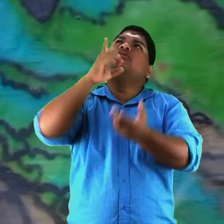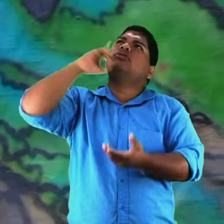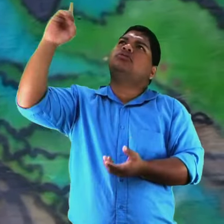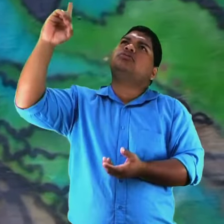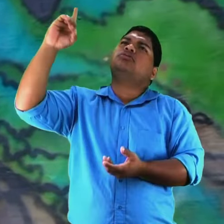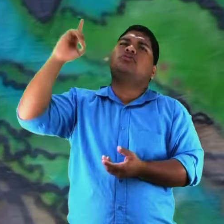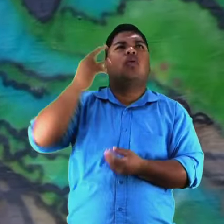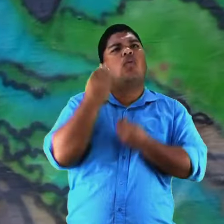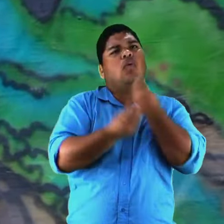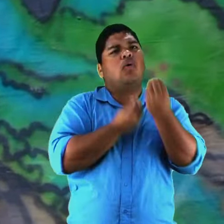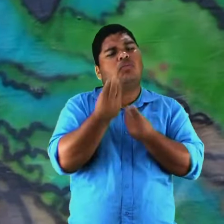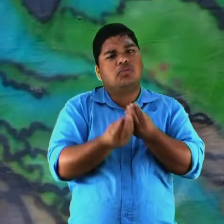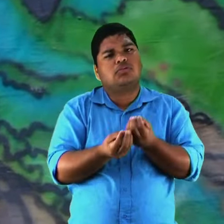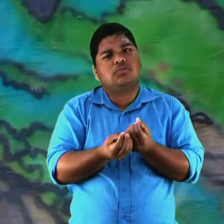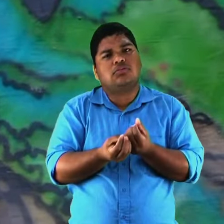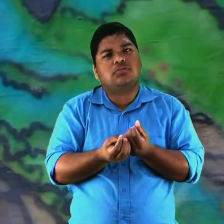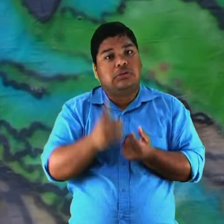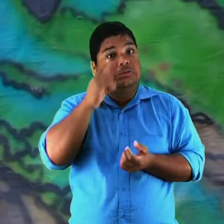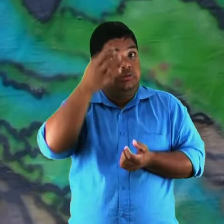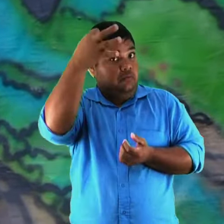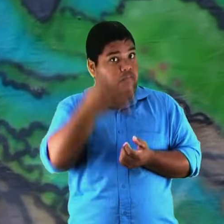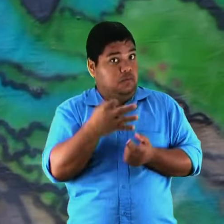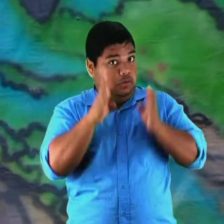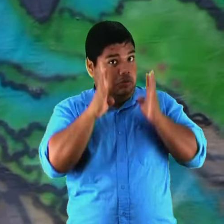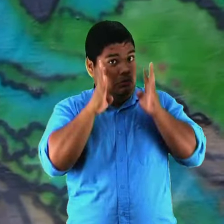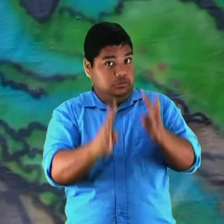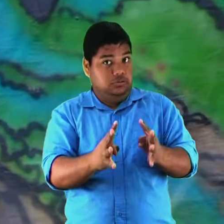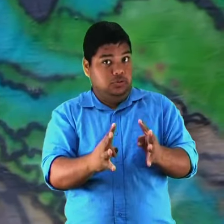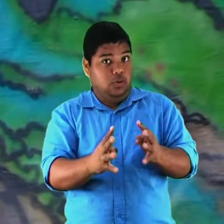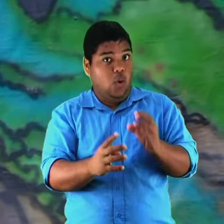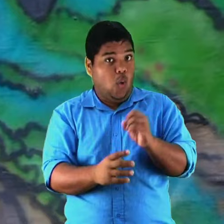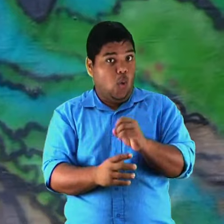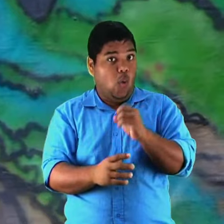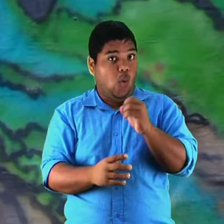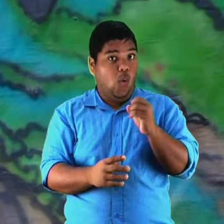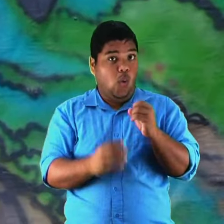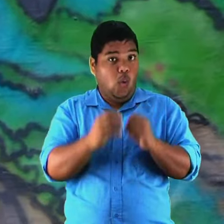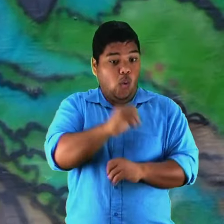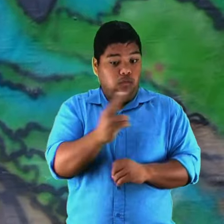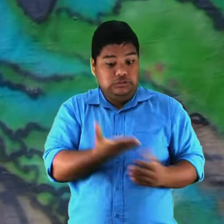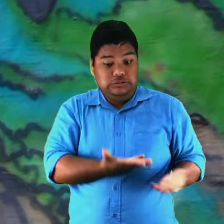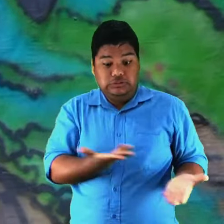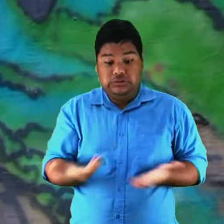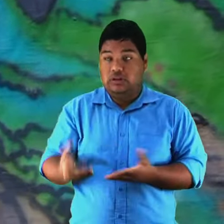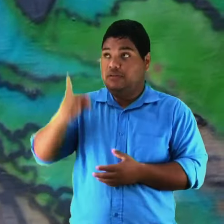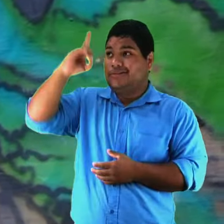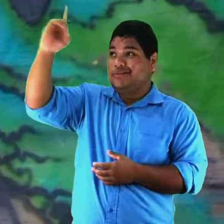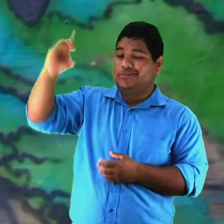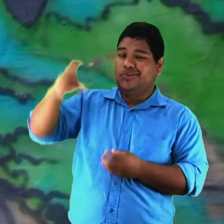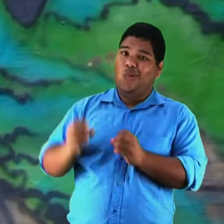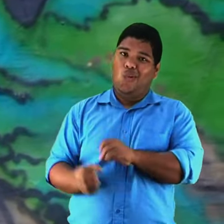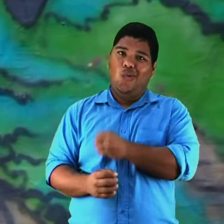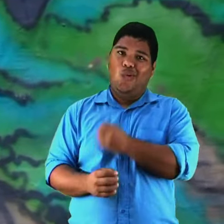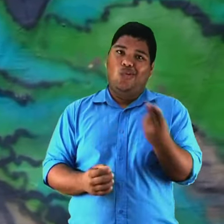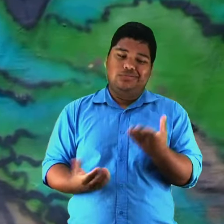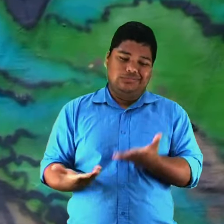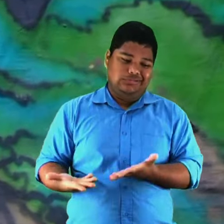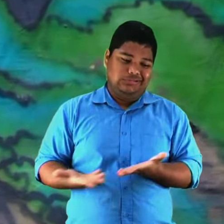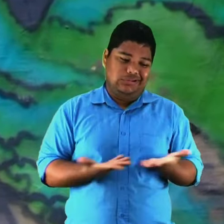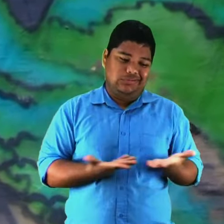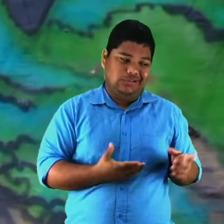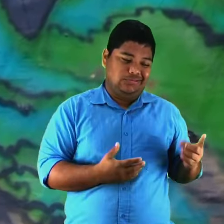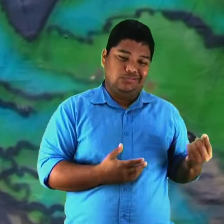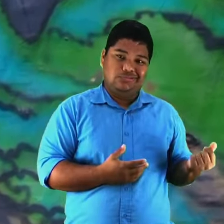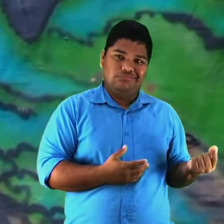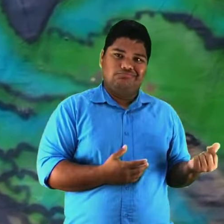correto. Ou você serve a Deus, ou você serve o dinheiro. Quando eu sirvo a